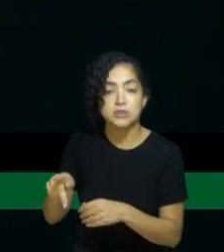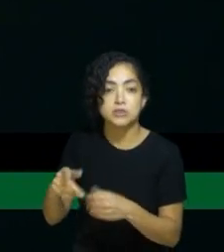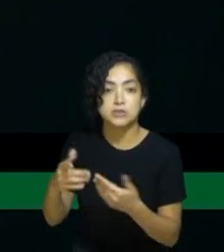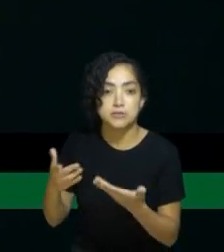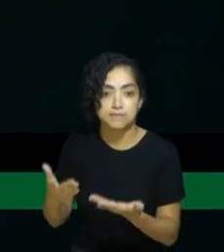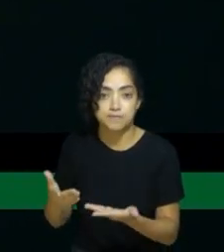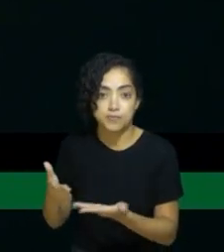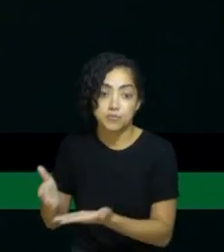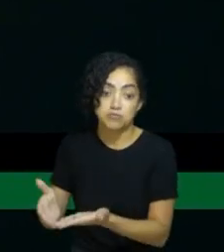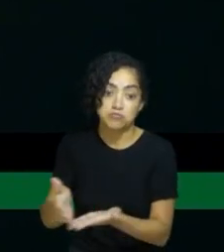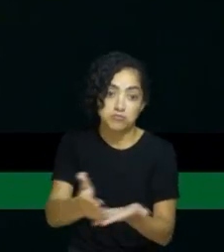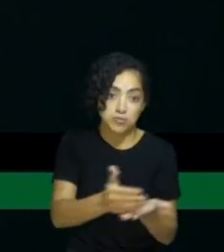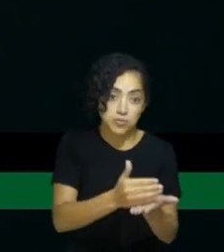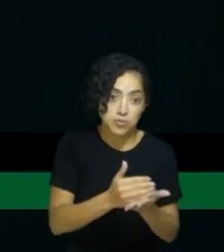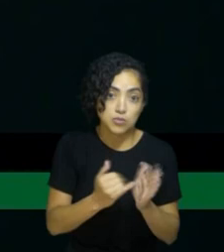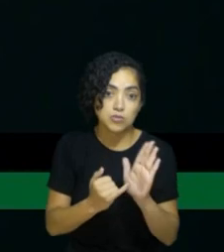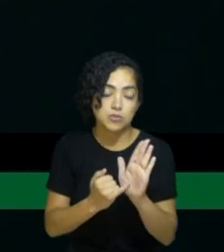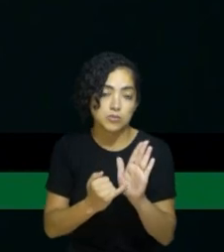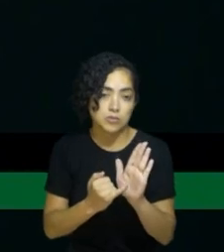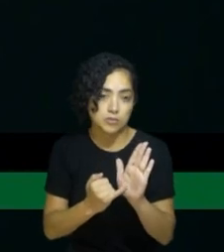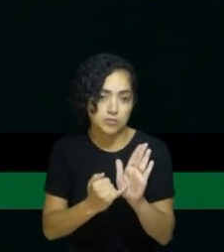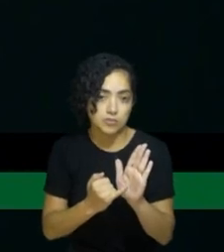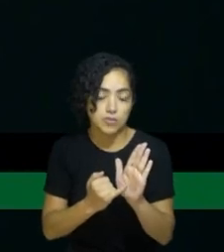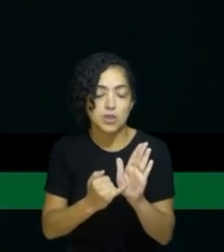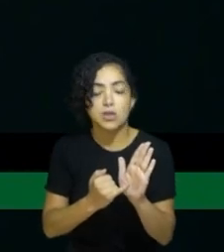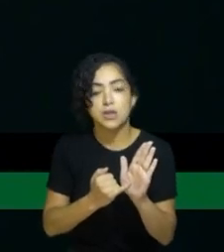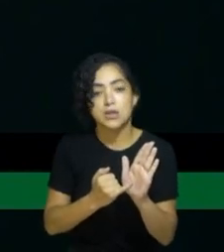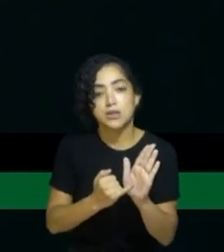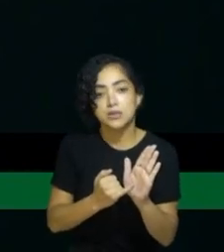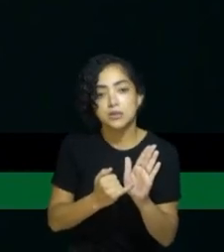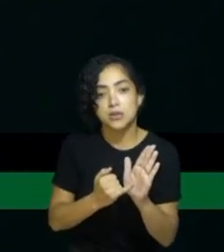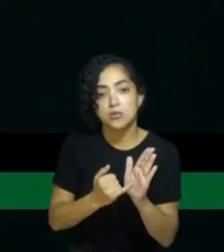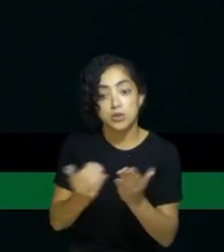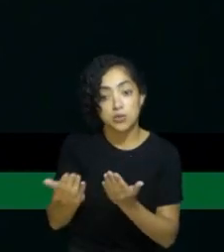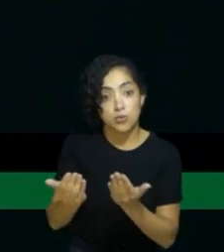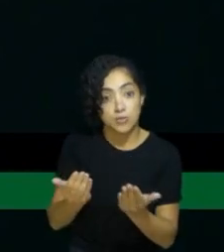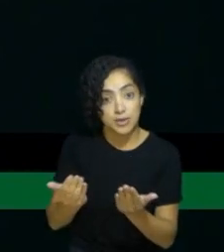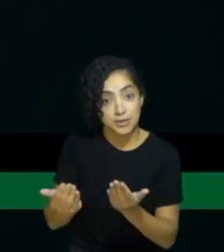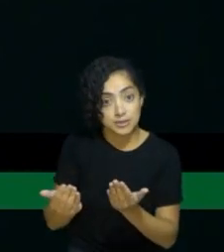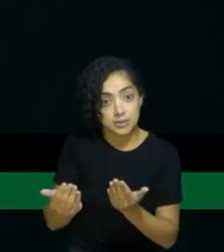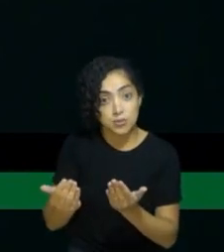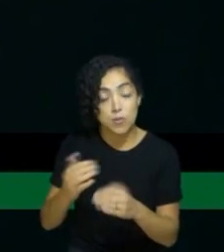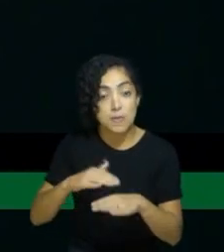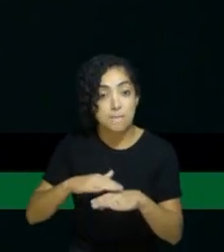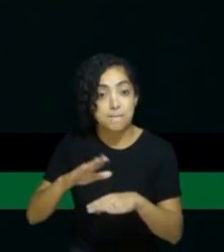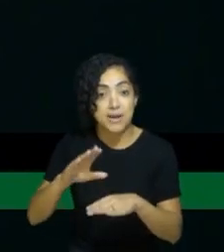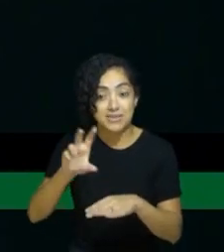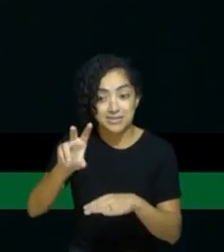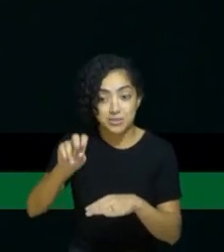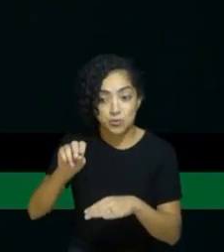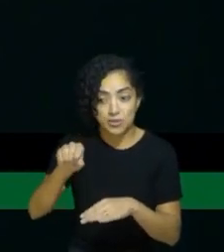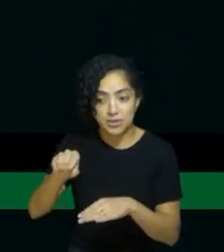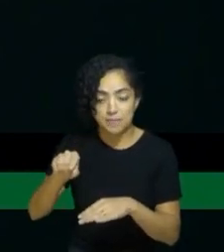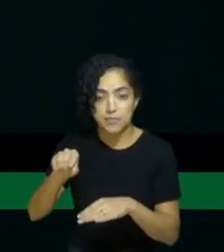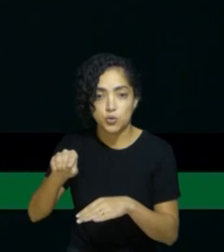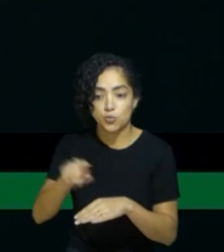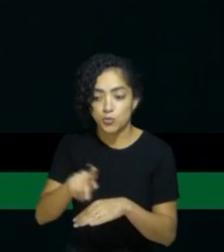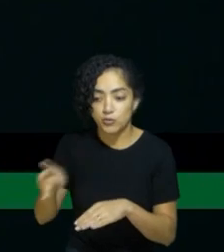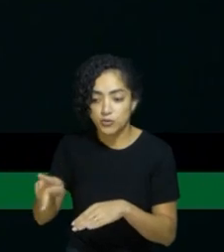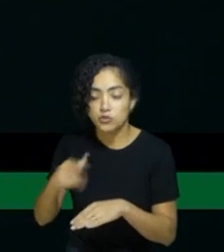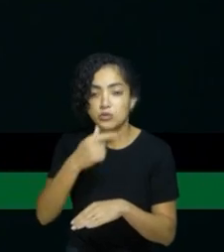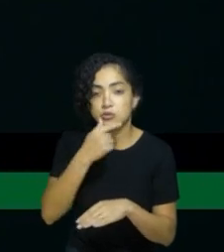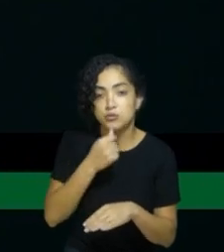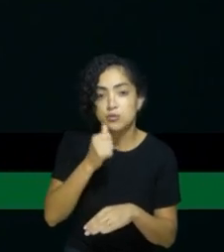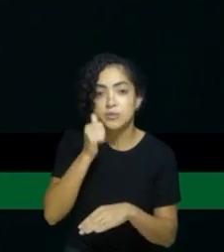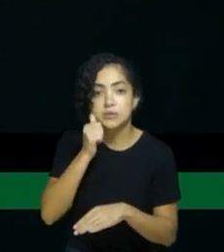arrecadação tributária sem dúvida de um contingente de mais de 50.000 professores e professoras